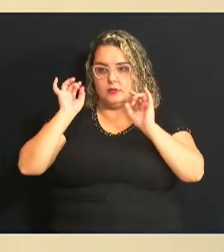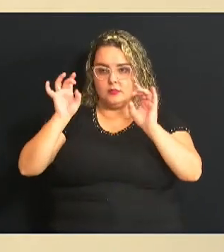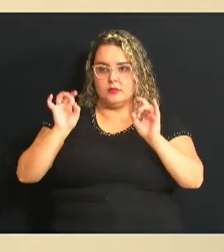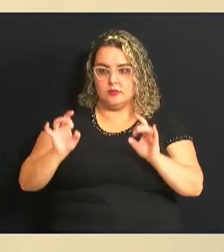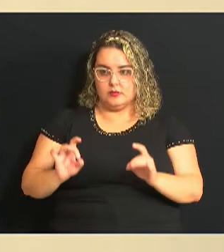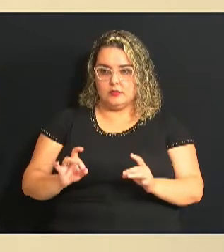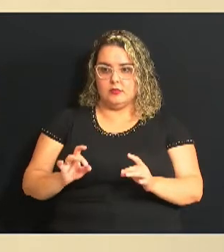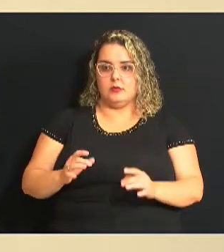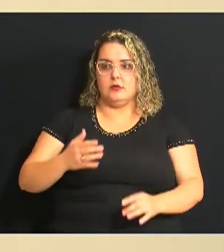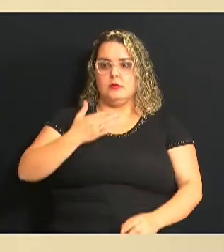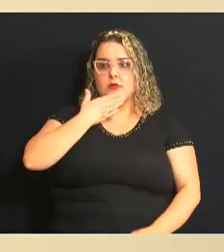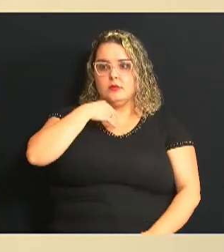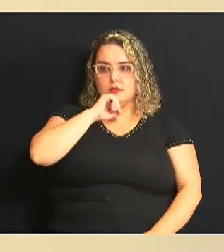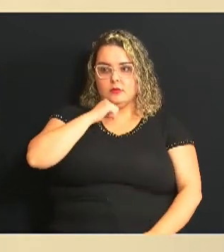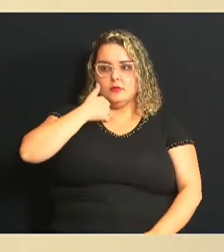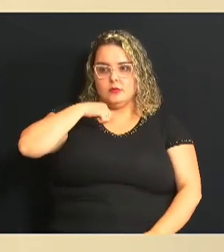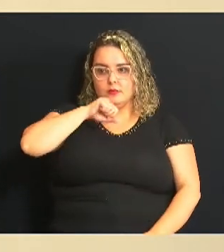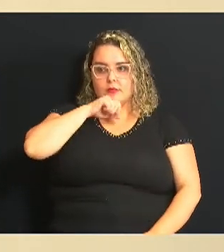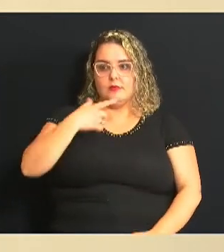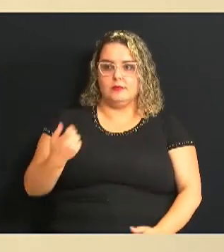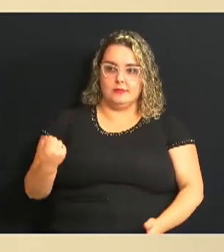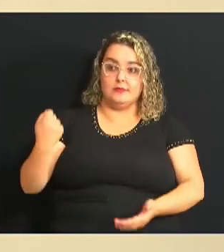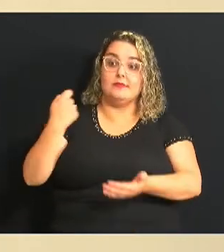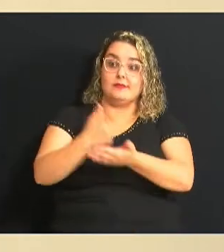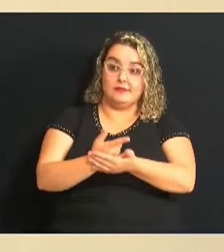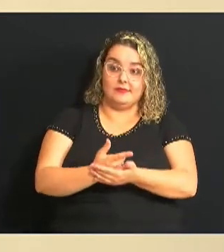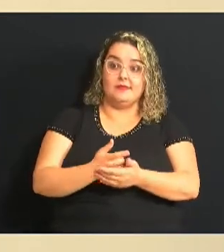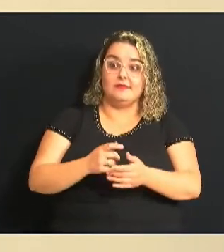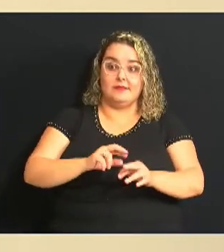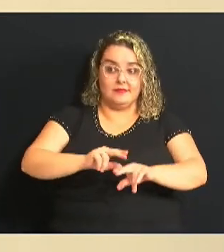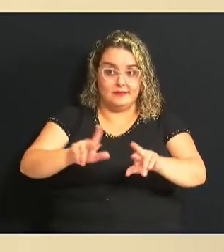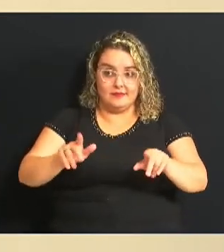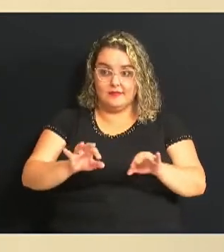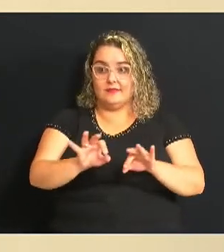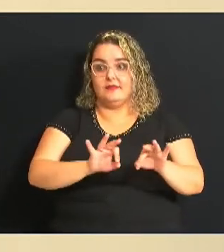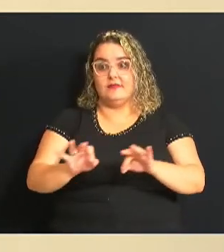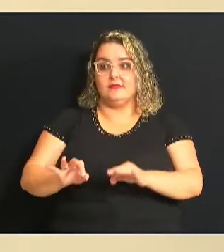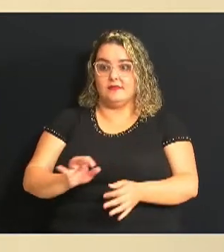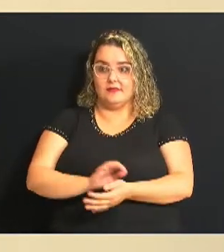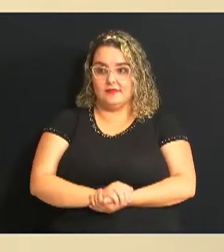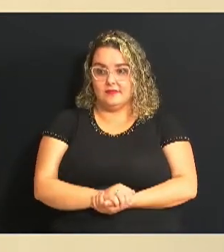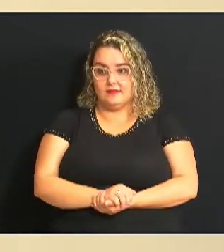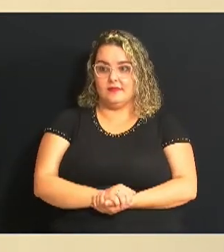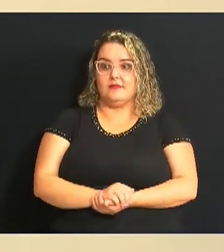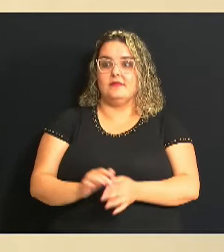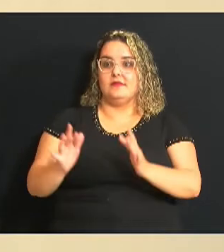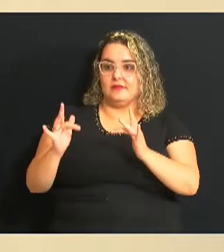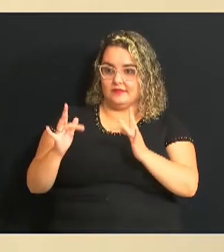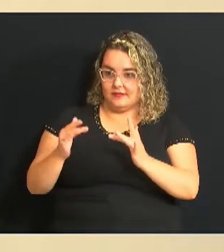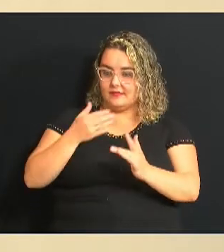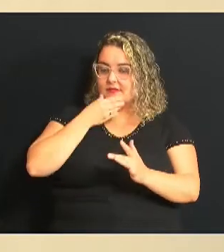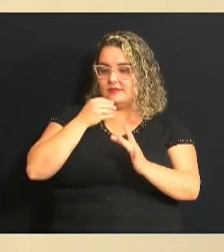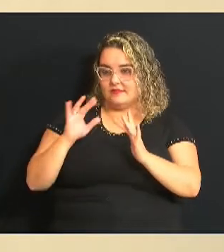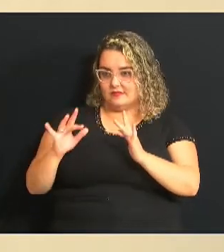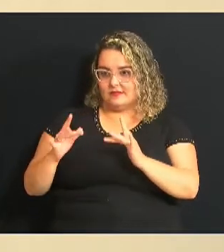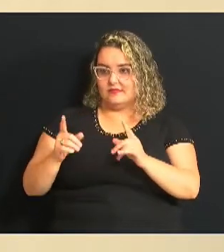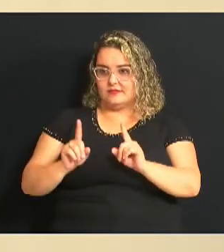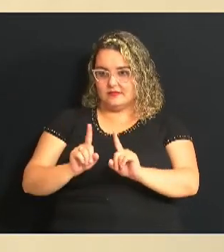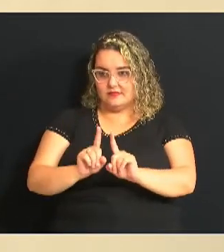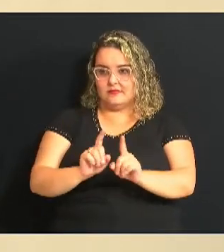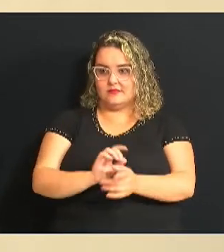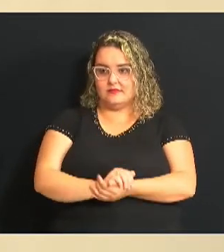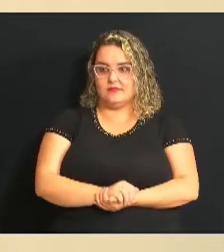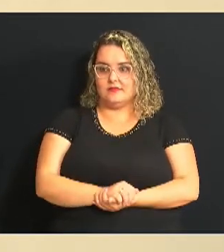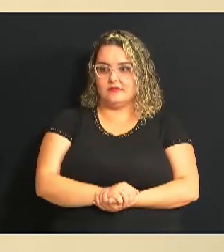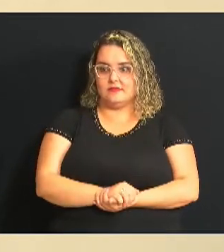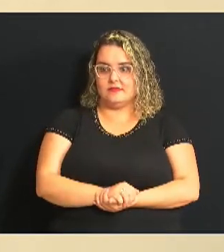aos meus pais, que financiaram muitos desses projetos, meu namorado, que foi um grande parceiro, e aos